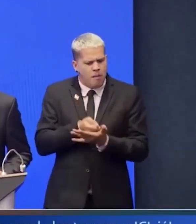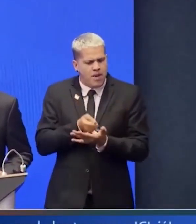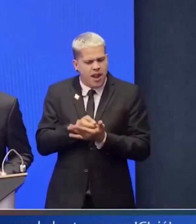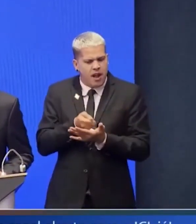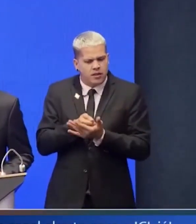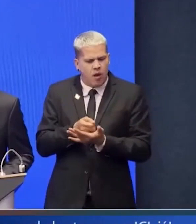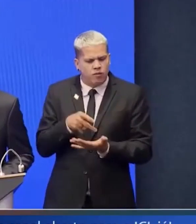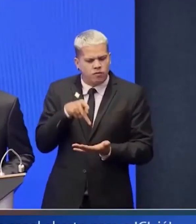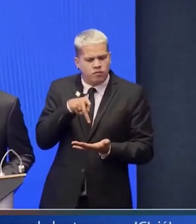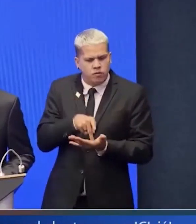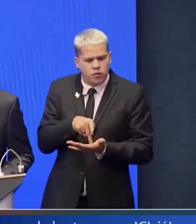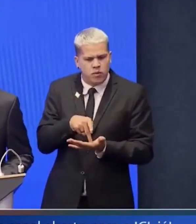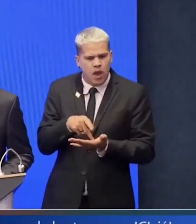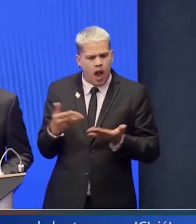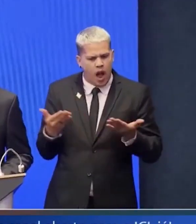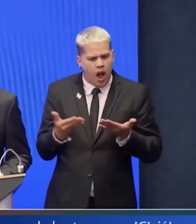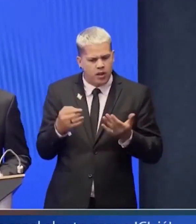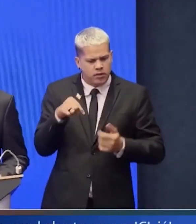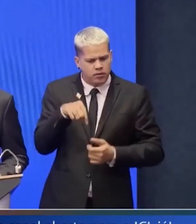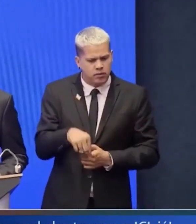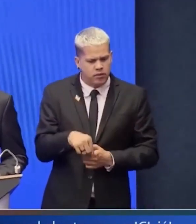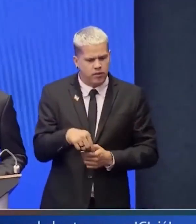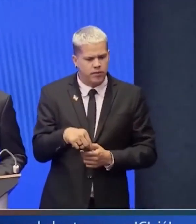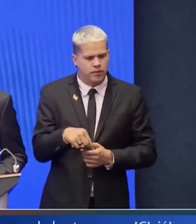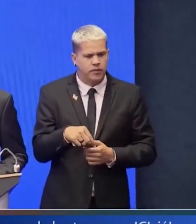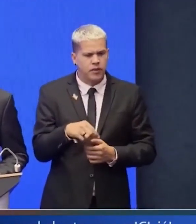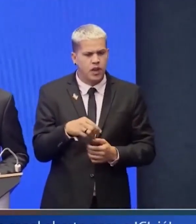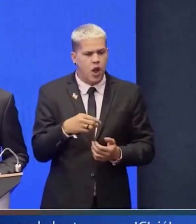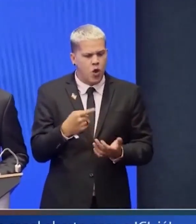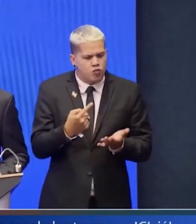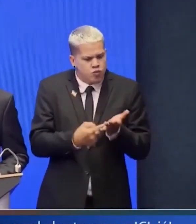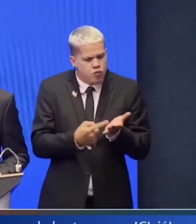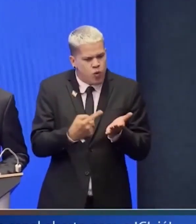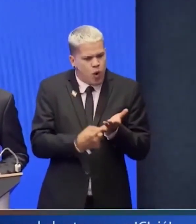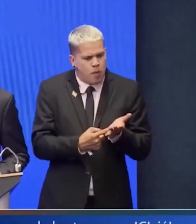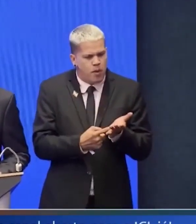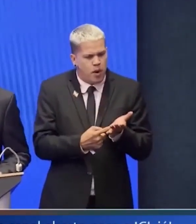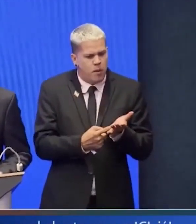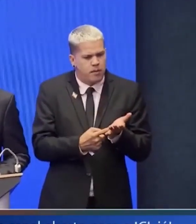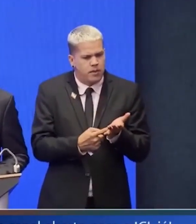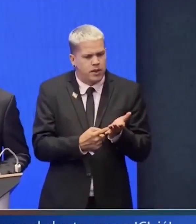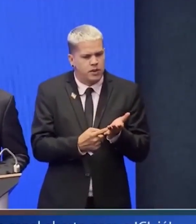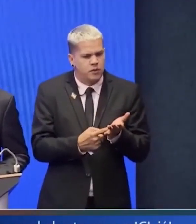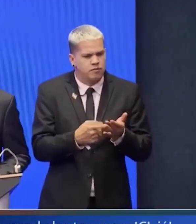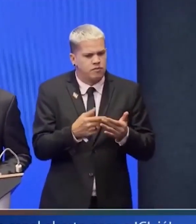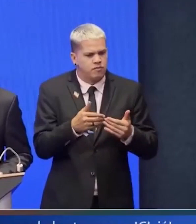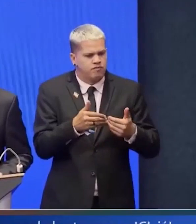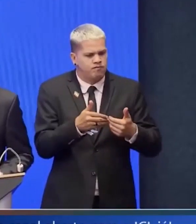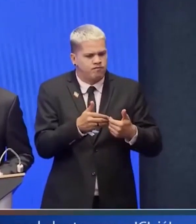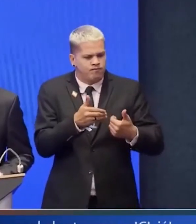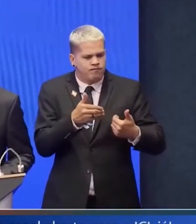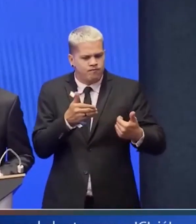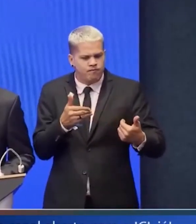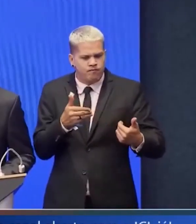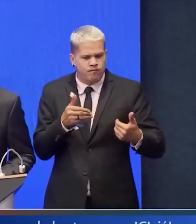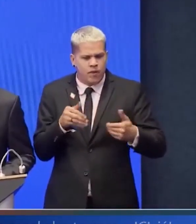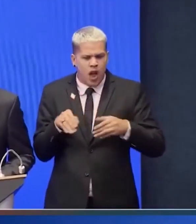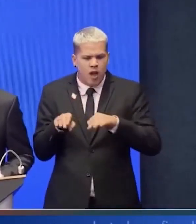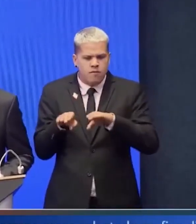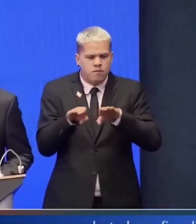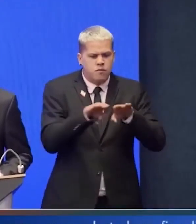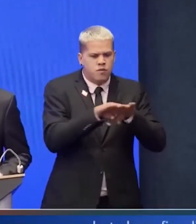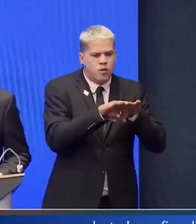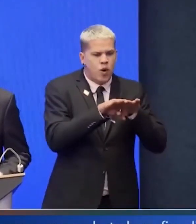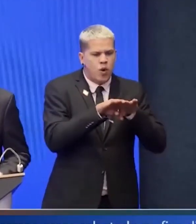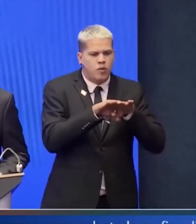que são donos do capital no Brasil, ou seja, as pessoas que a gente chama de ricas, as pessoas que têm terras, são donas das